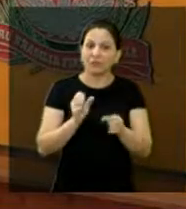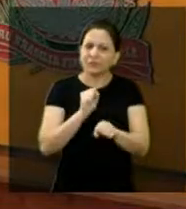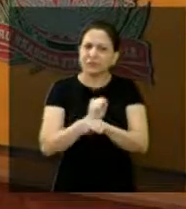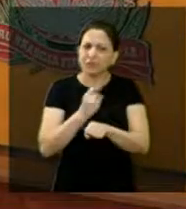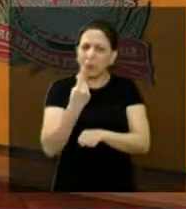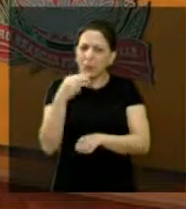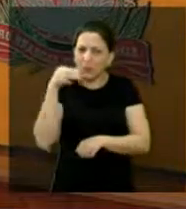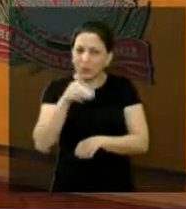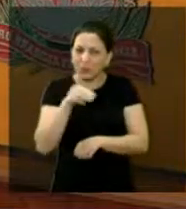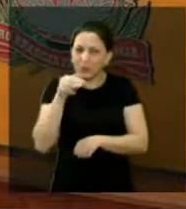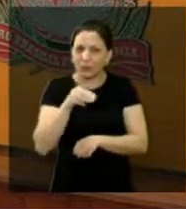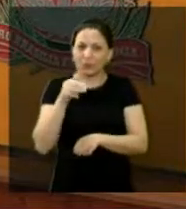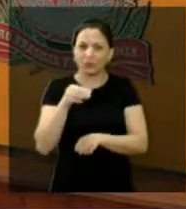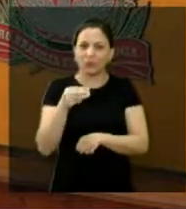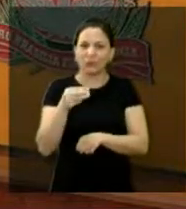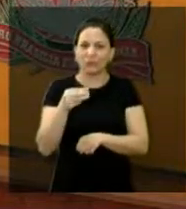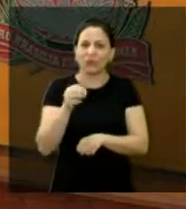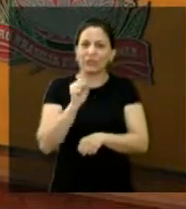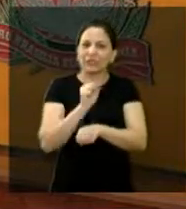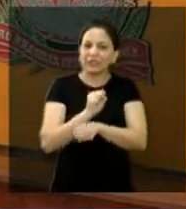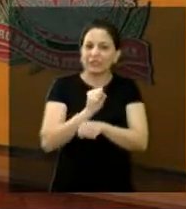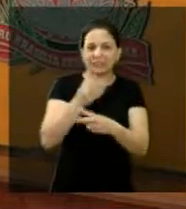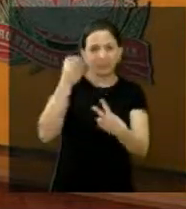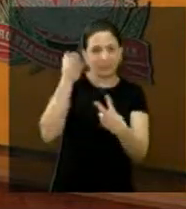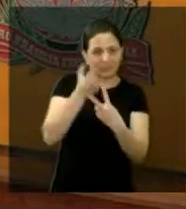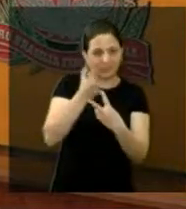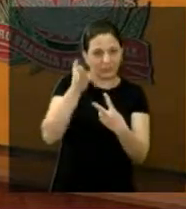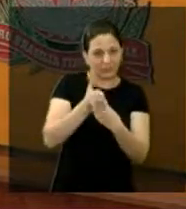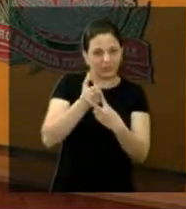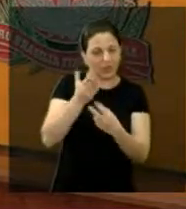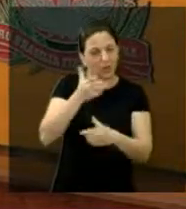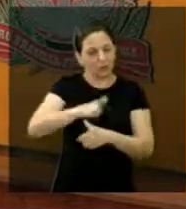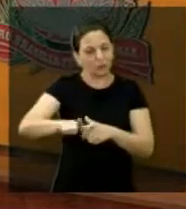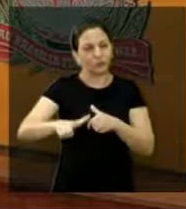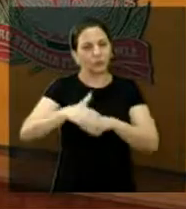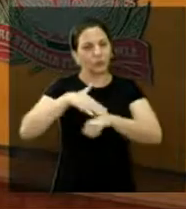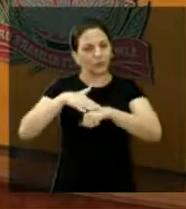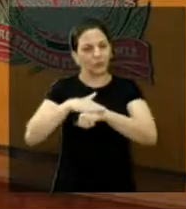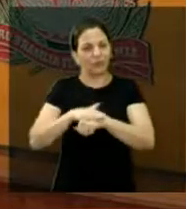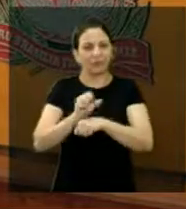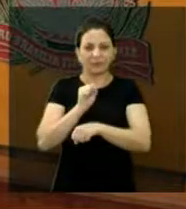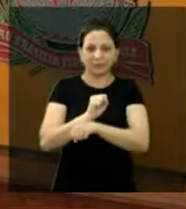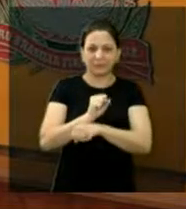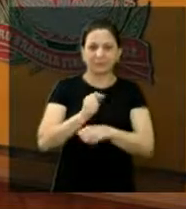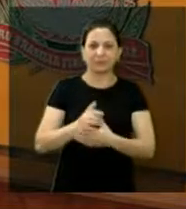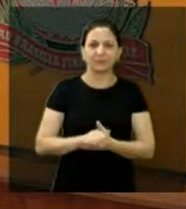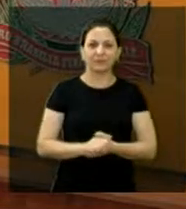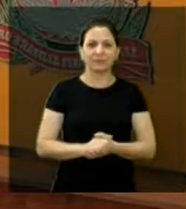só, a gente vai até ali, volta já já para continuar conversando com o Zé Roberto Fernandes. Até já.